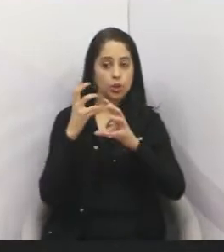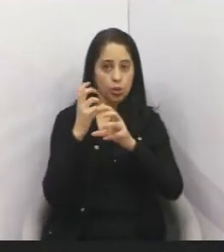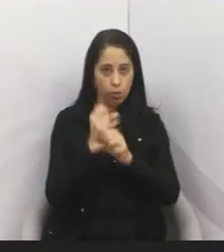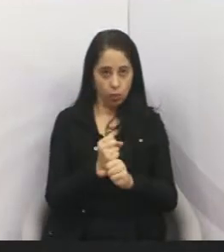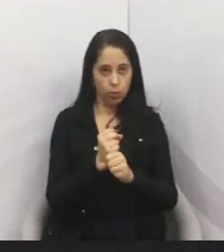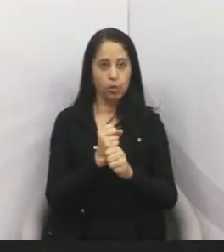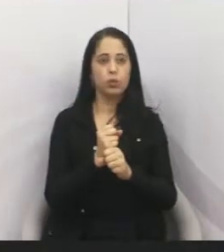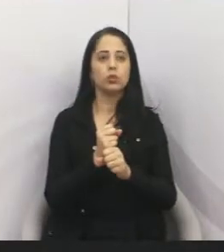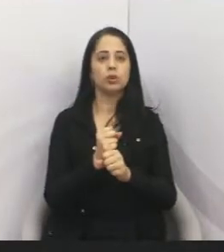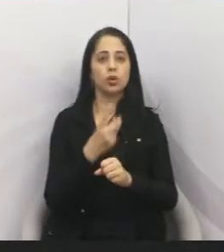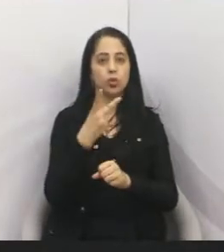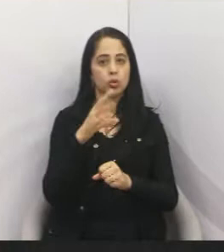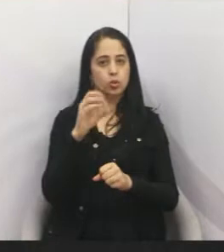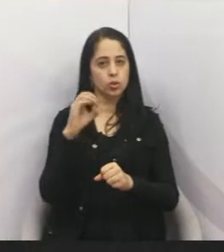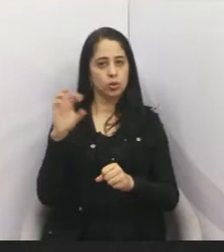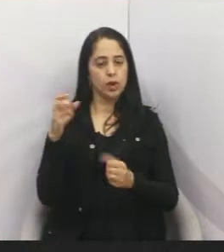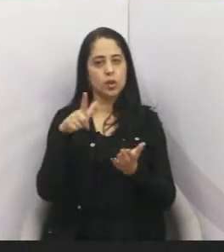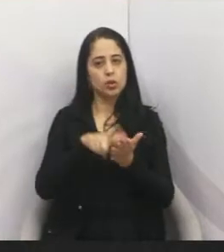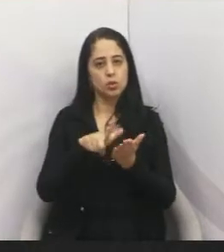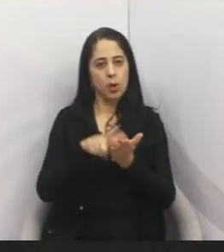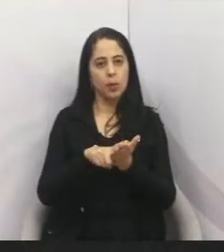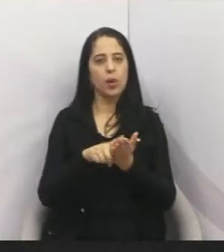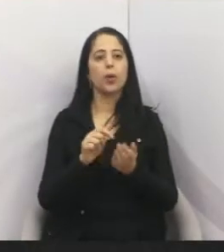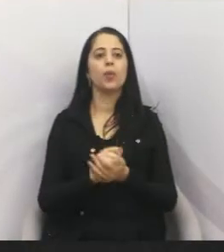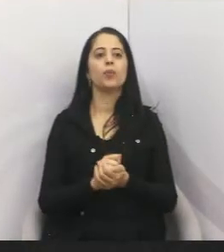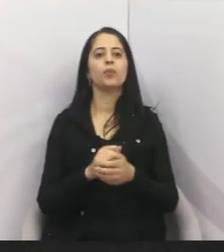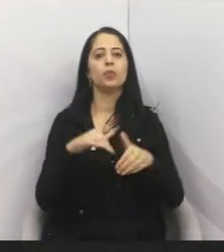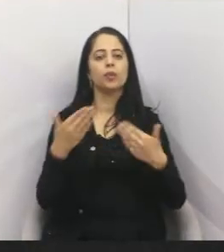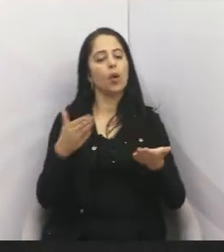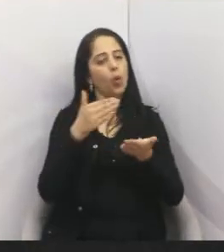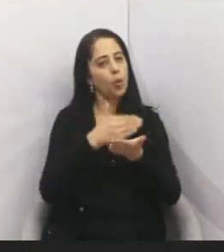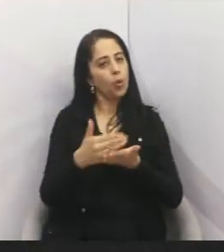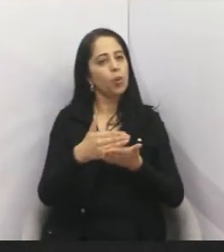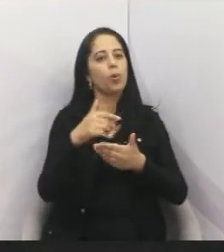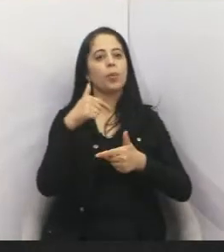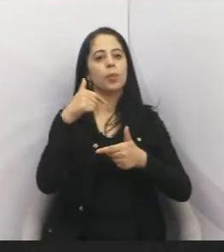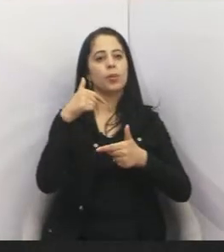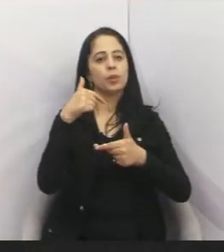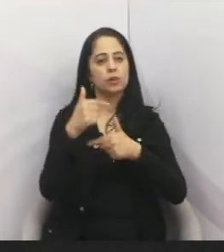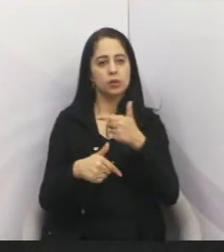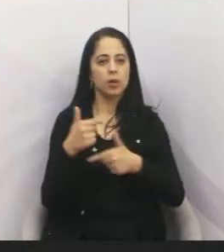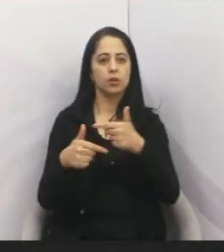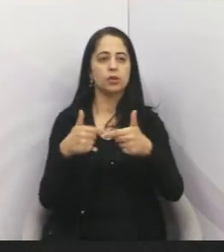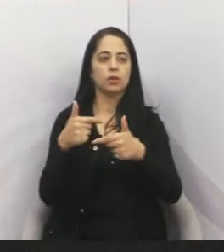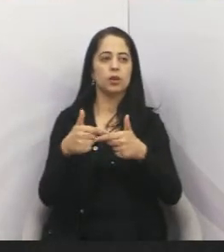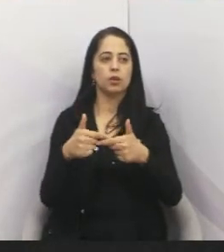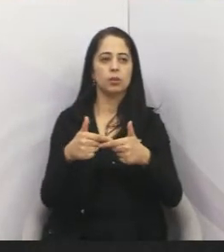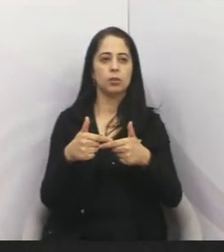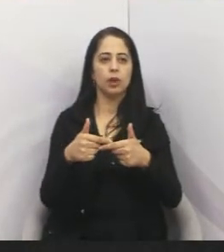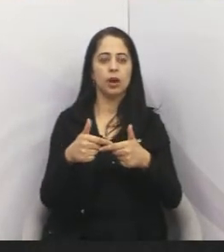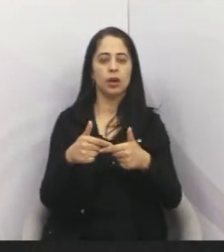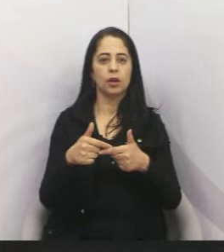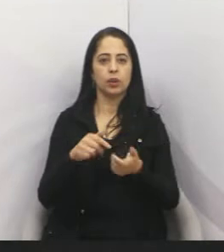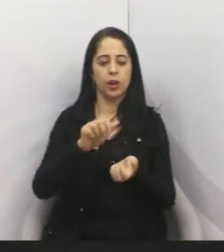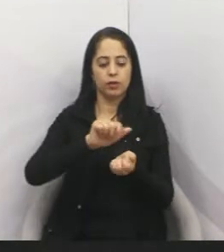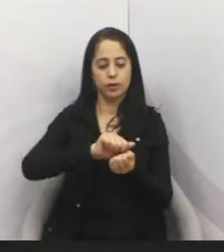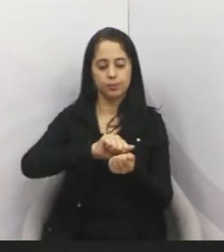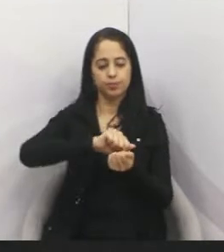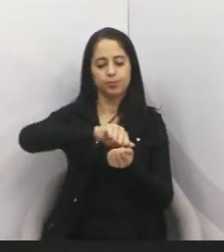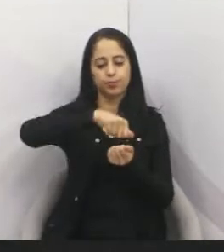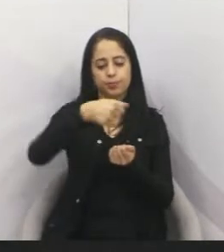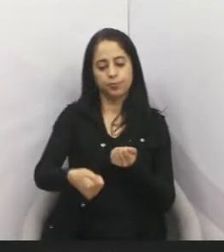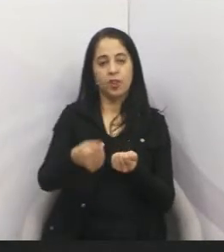a existência de 200 cédulas. Abertos os trabalhos, foi feito o descerramento do lacre verde na